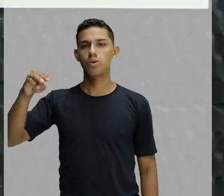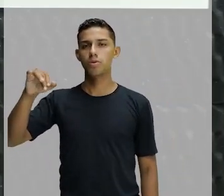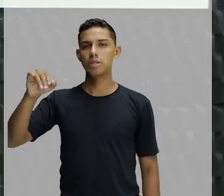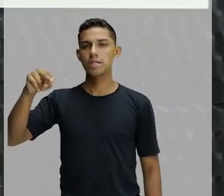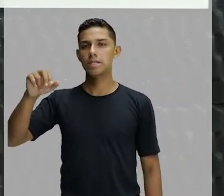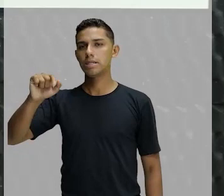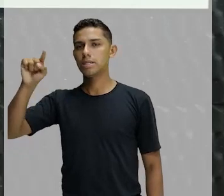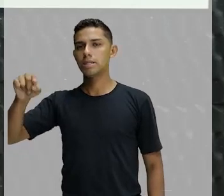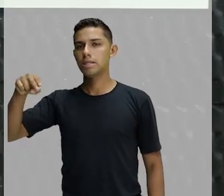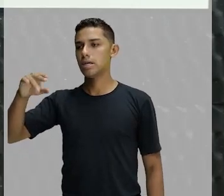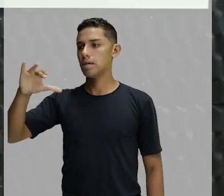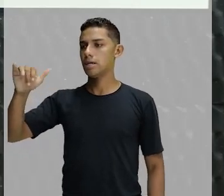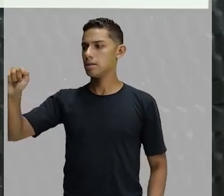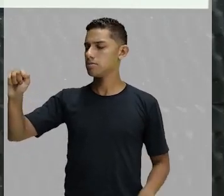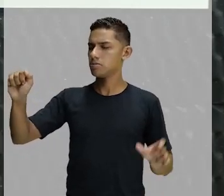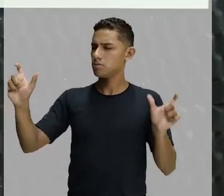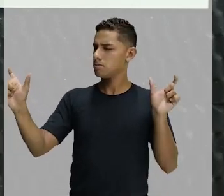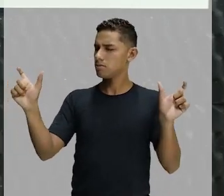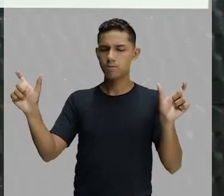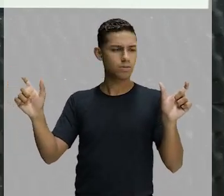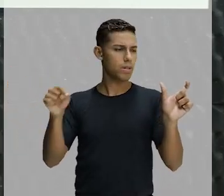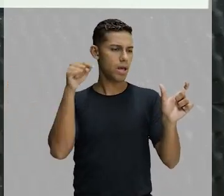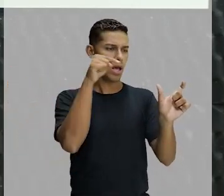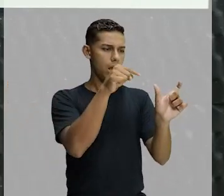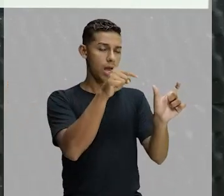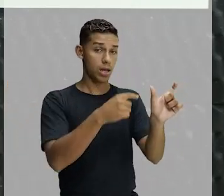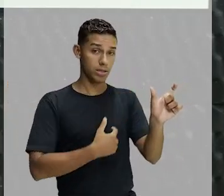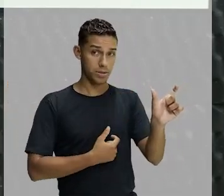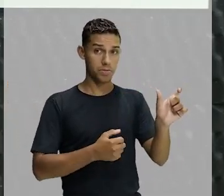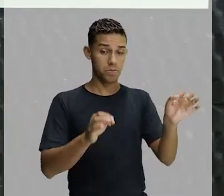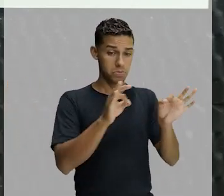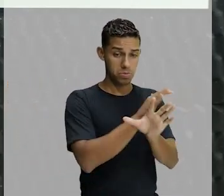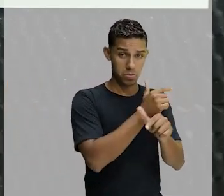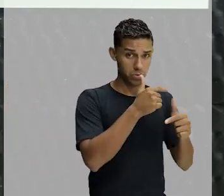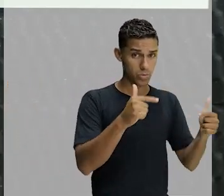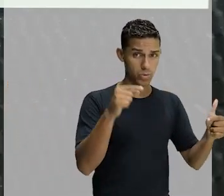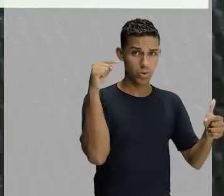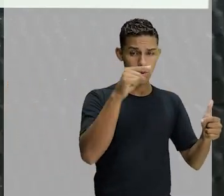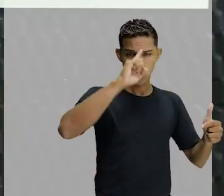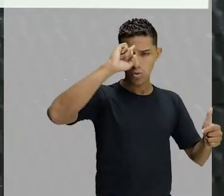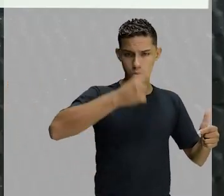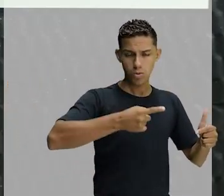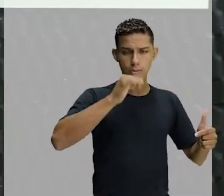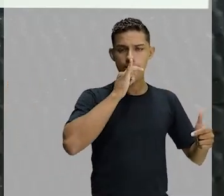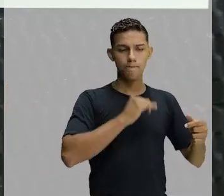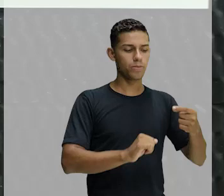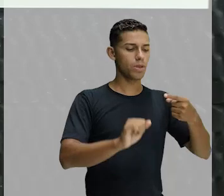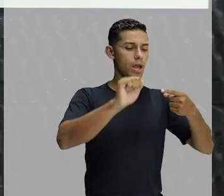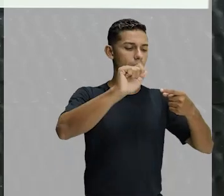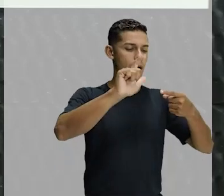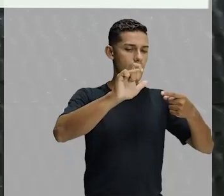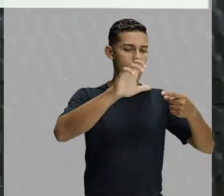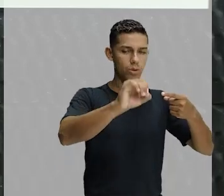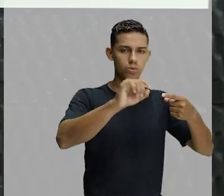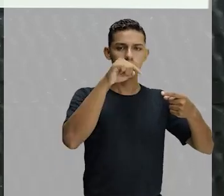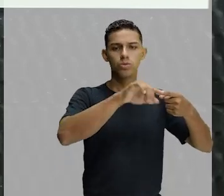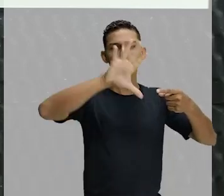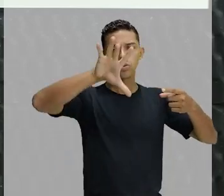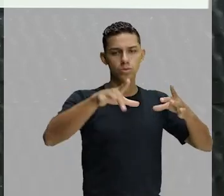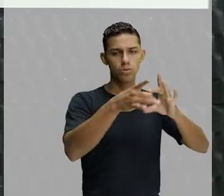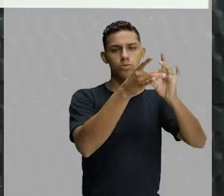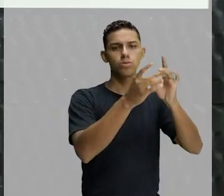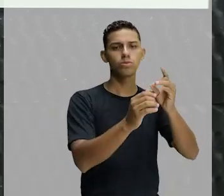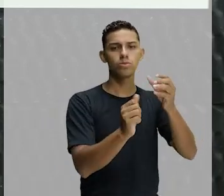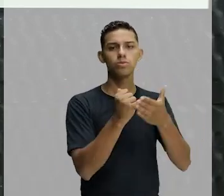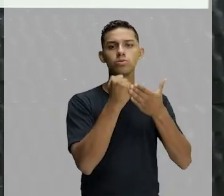tenho a contribuição parcial do gene, dos alelos. O alelo que está contribuindo aqui para a coloração